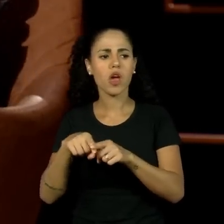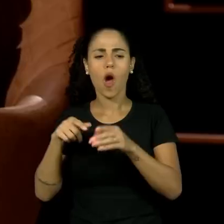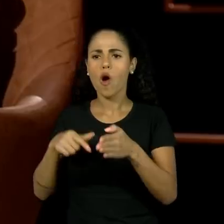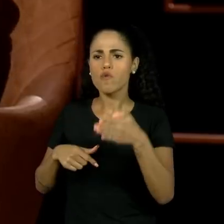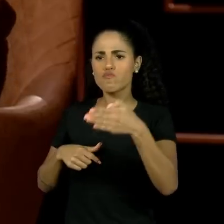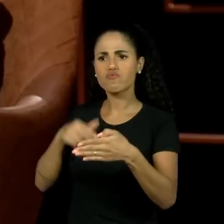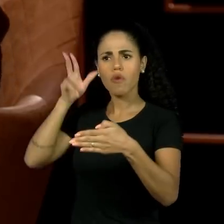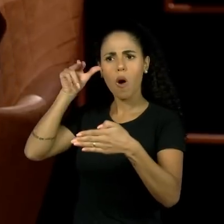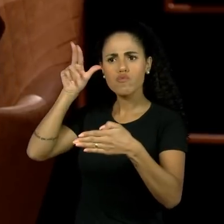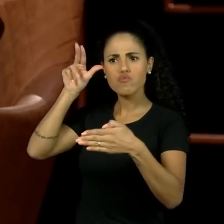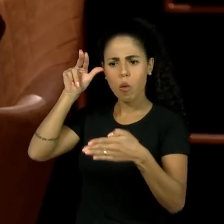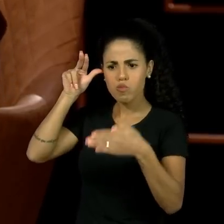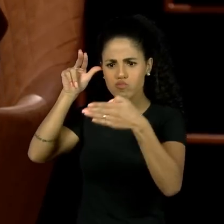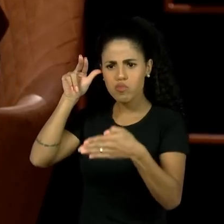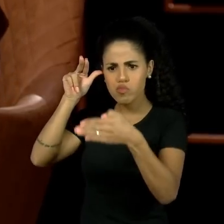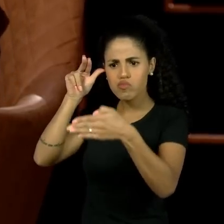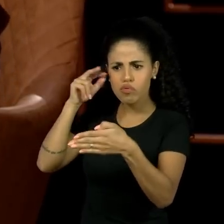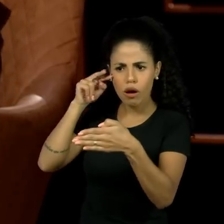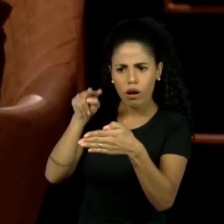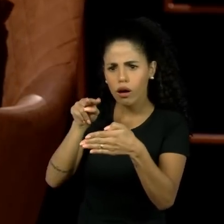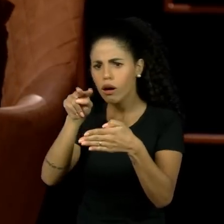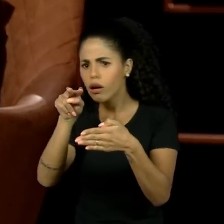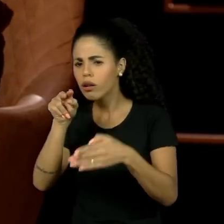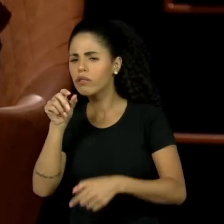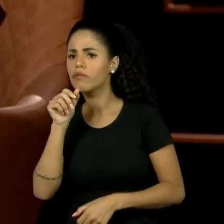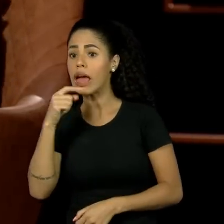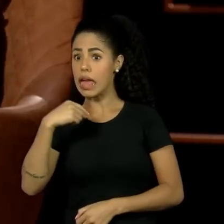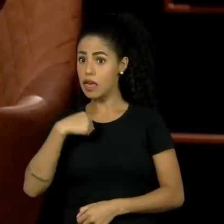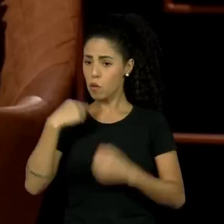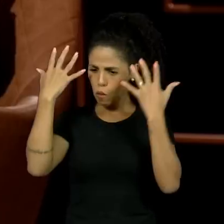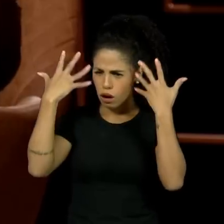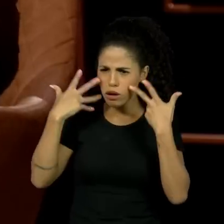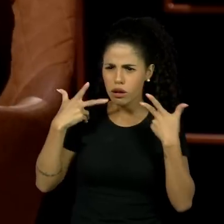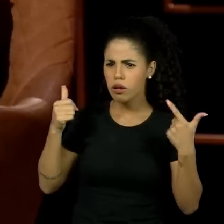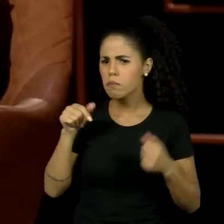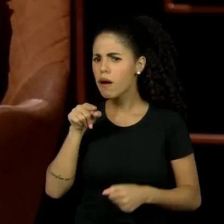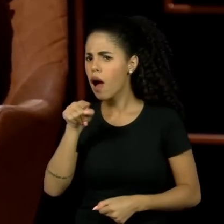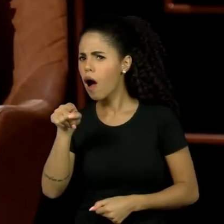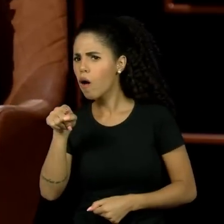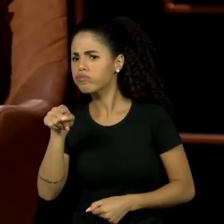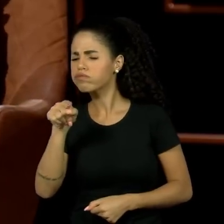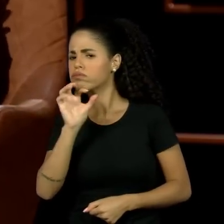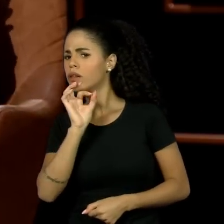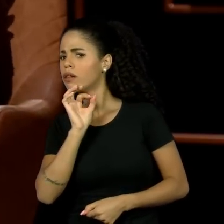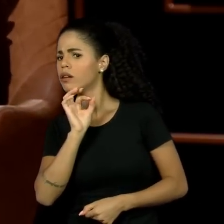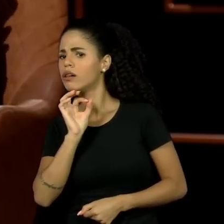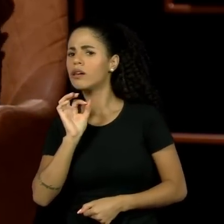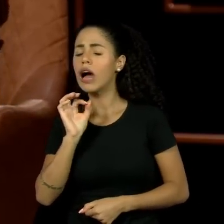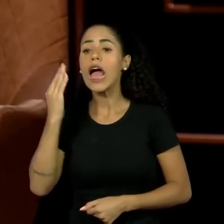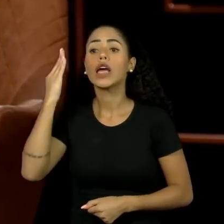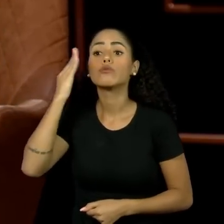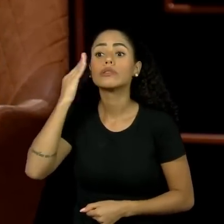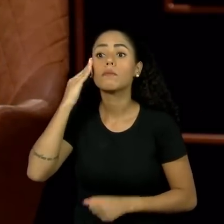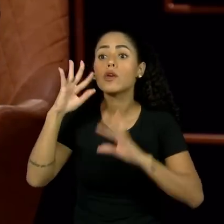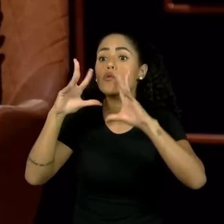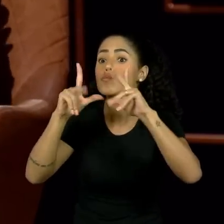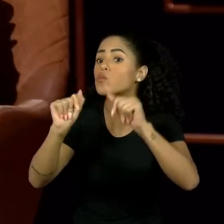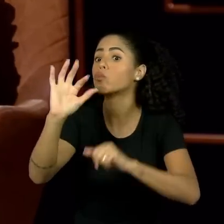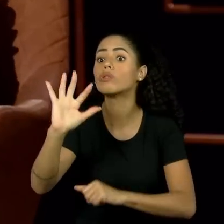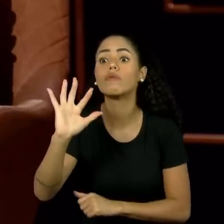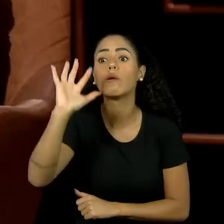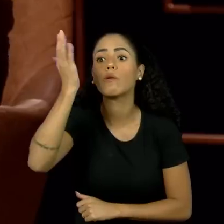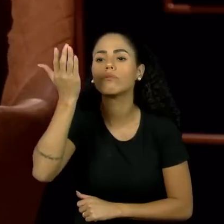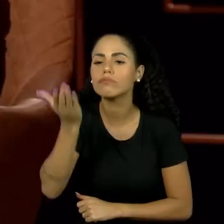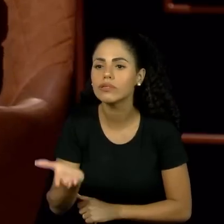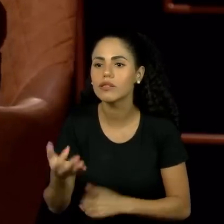aquela impressão de que você, como animal, né? Eu, como animal, eu sabia exatamente qual era a